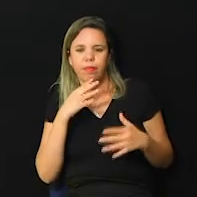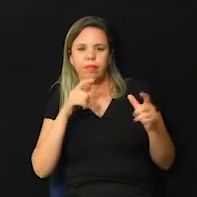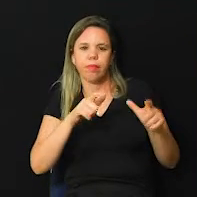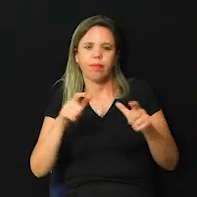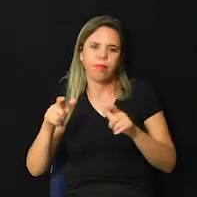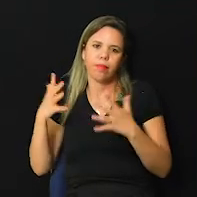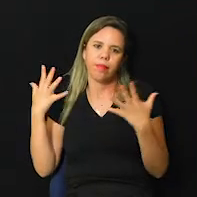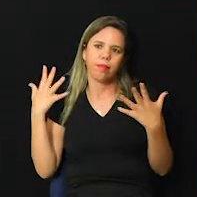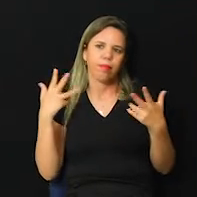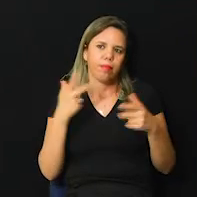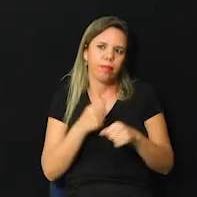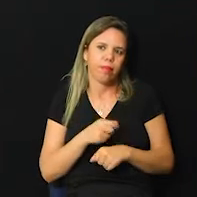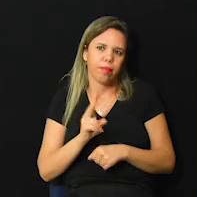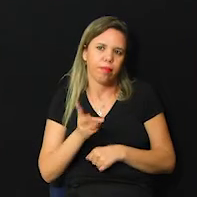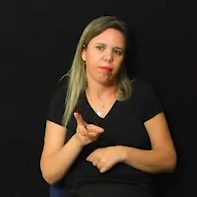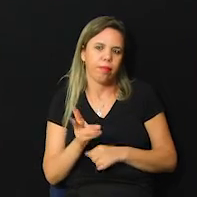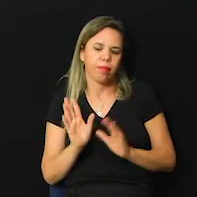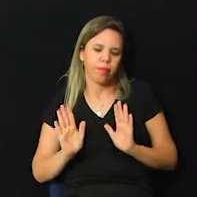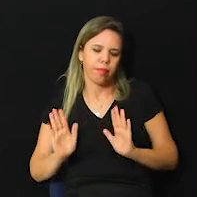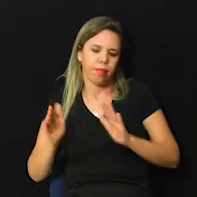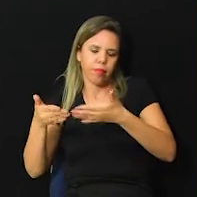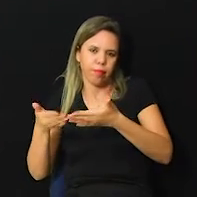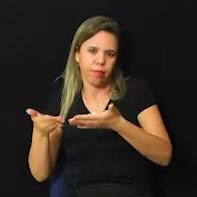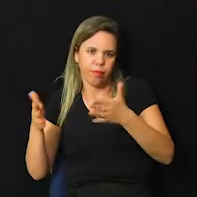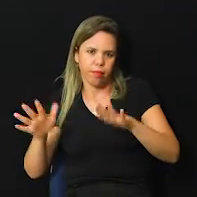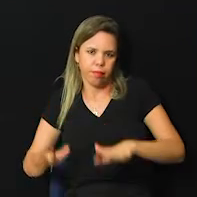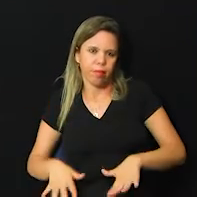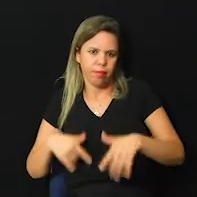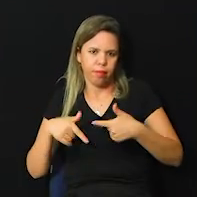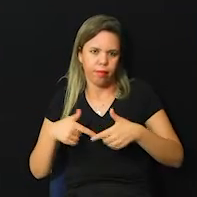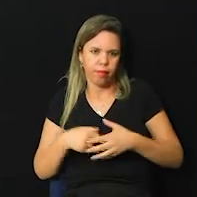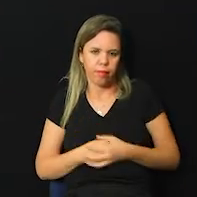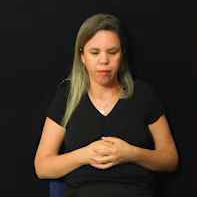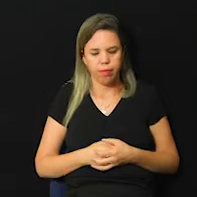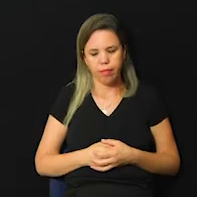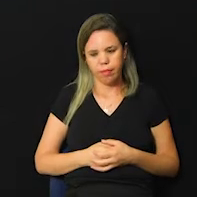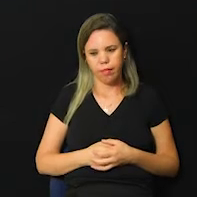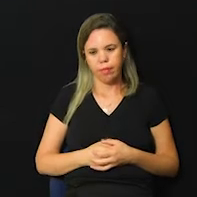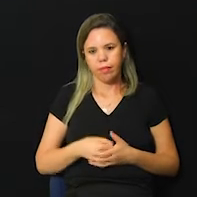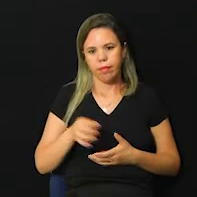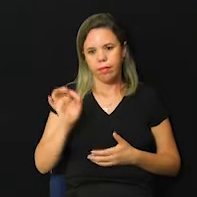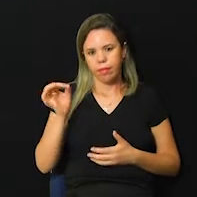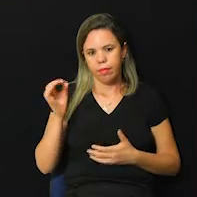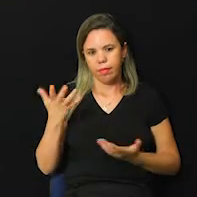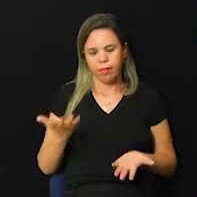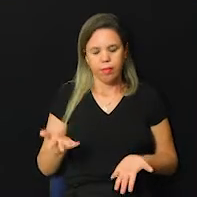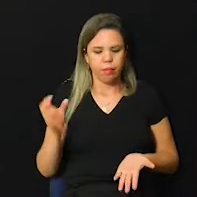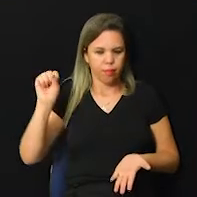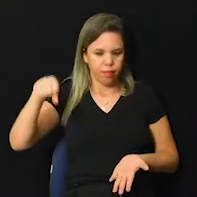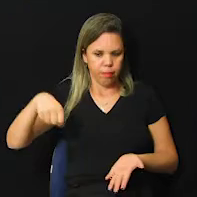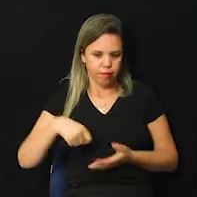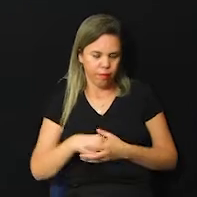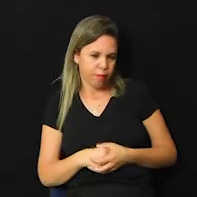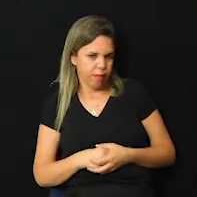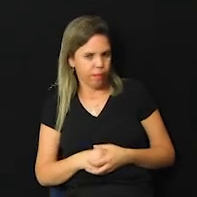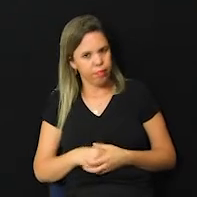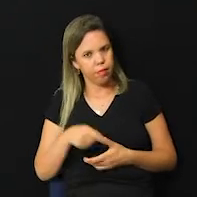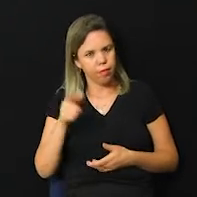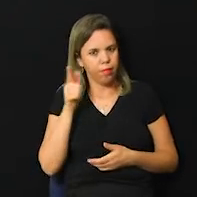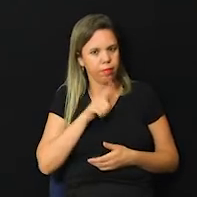conhecer lugares lindos mas sempre com foco de que você veio para trabalhar se sim